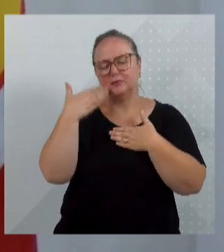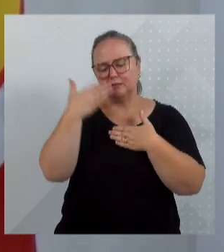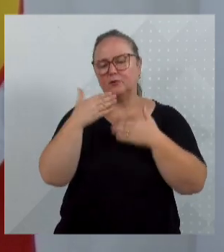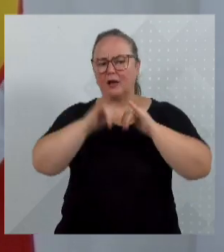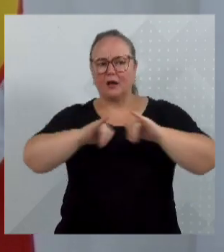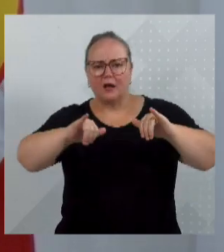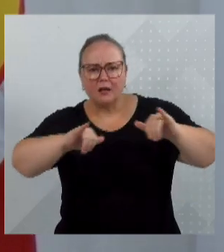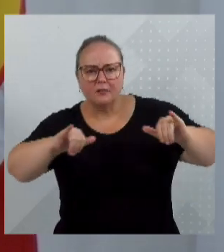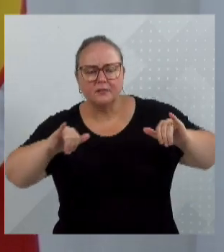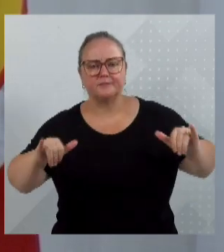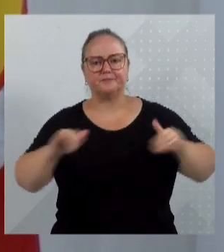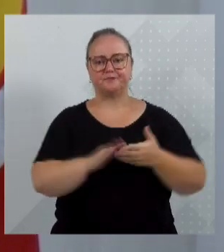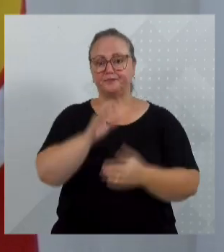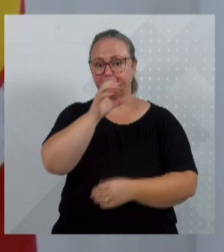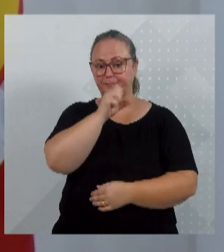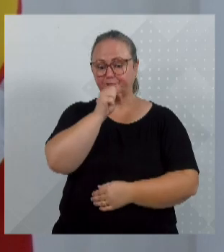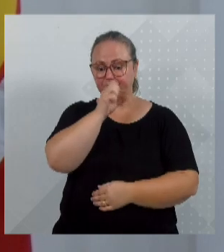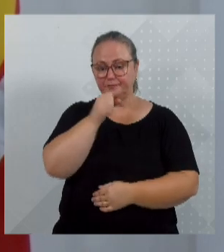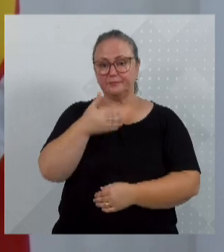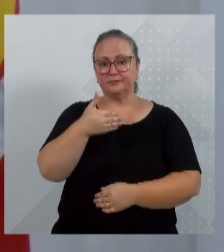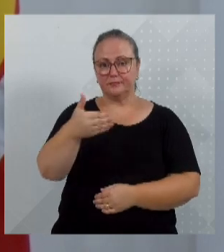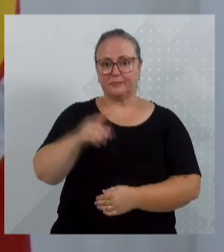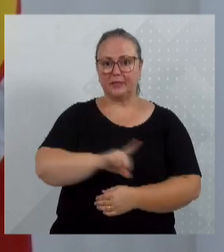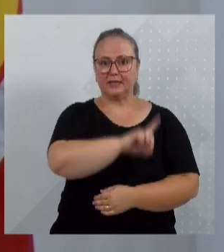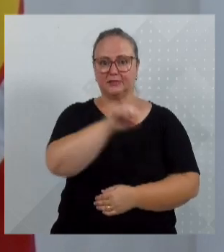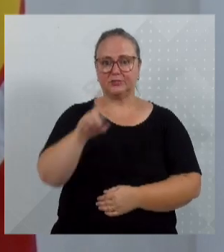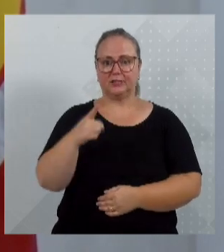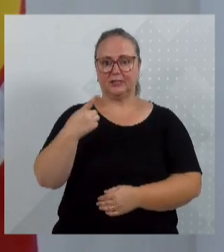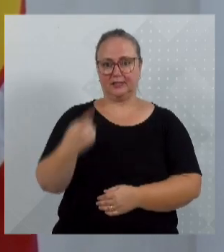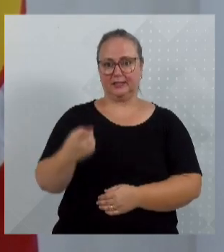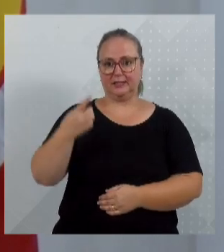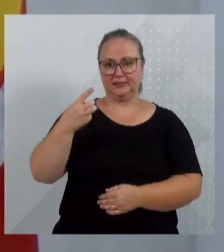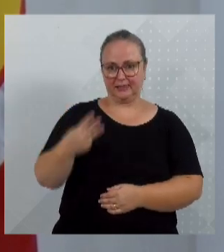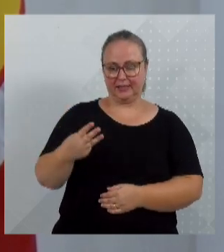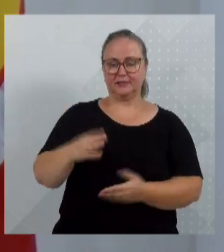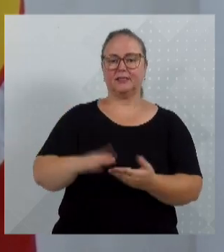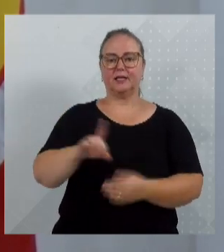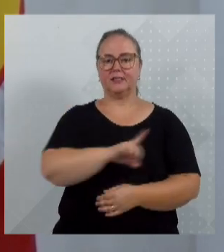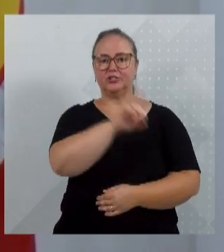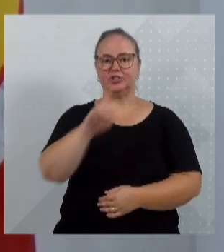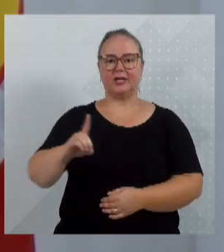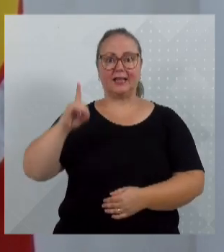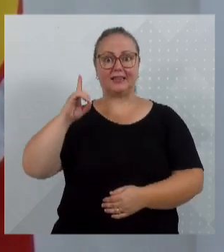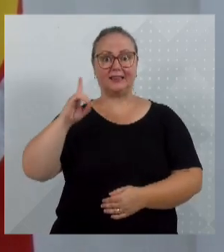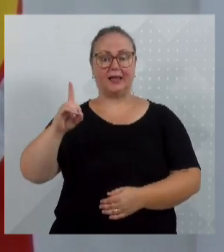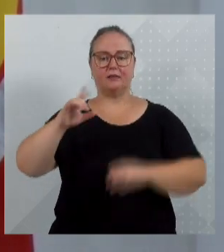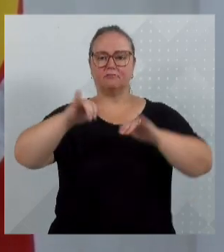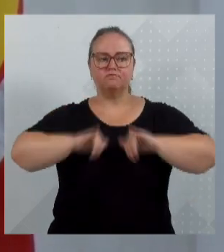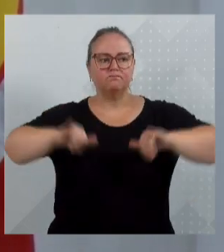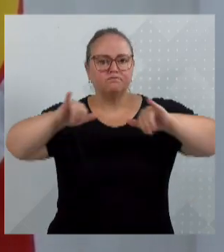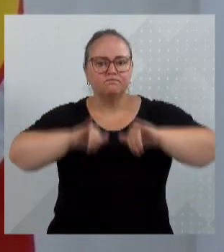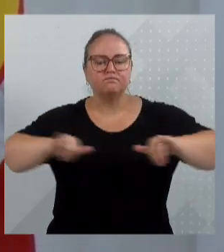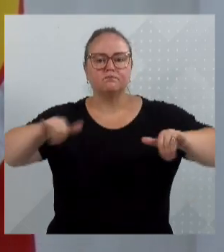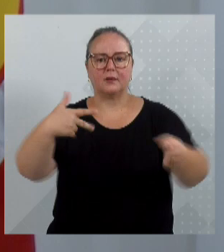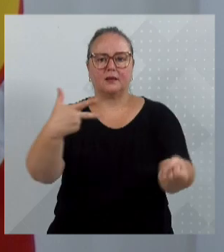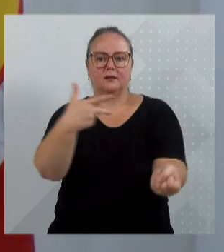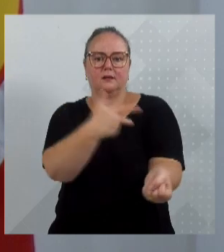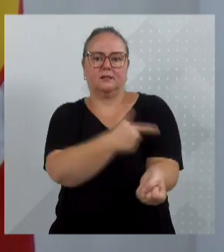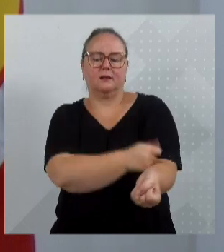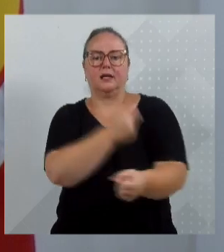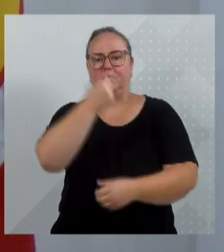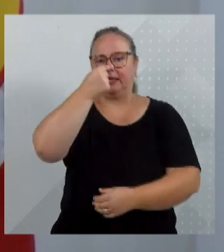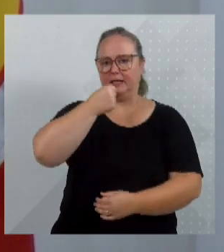relembrando a todos que nesse sábado agora, dia 13, será o dia D da campanha de vacinação contra a